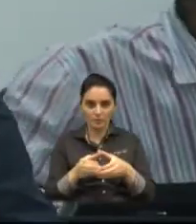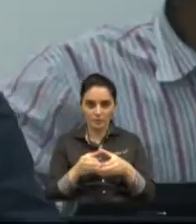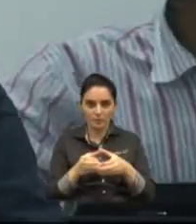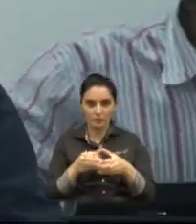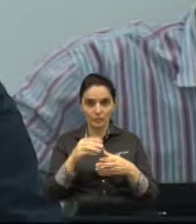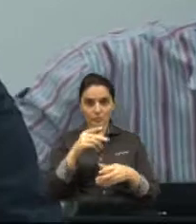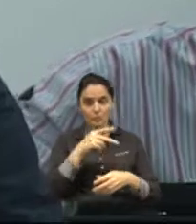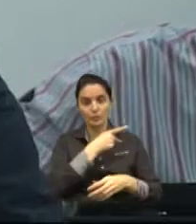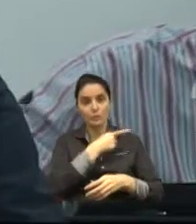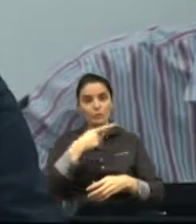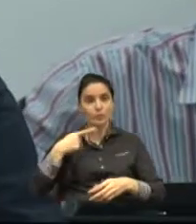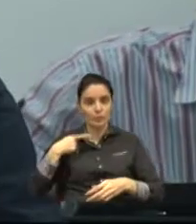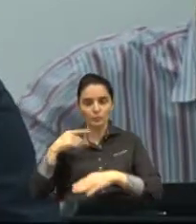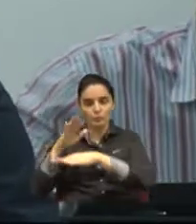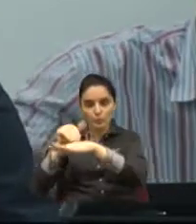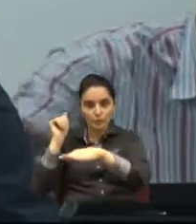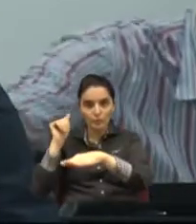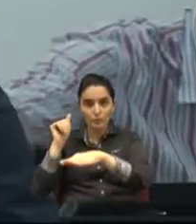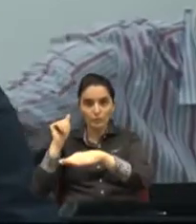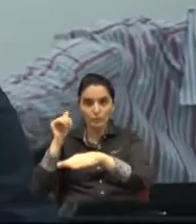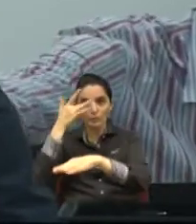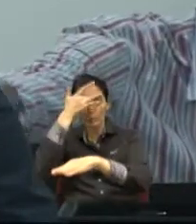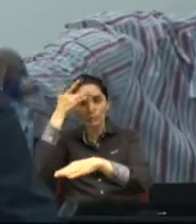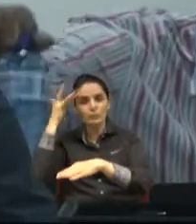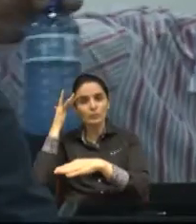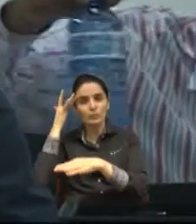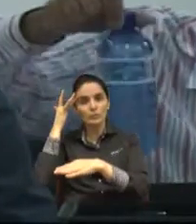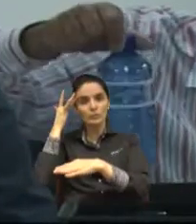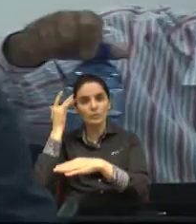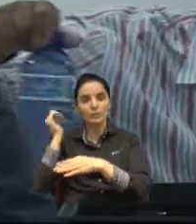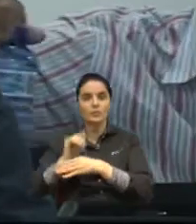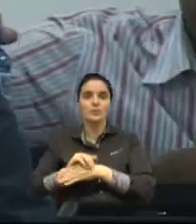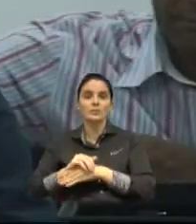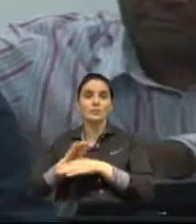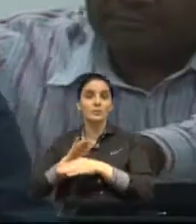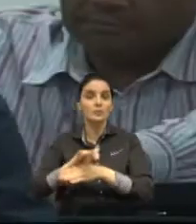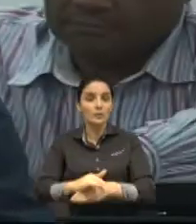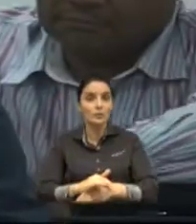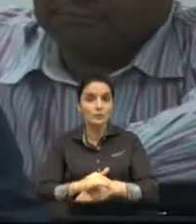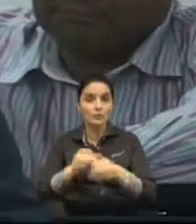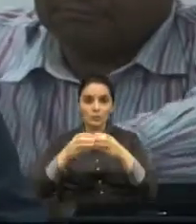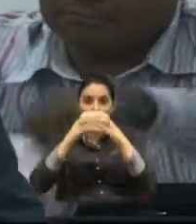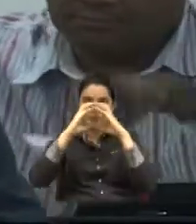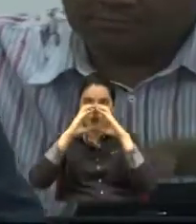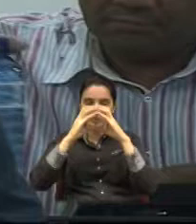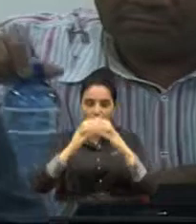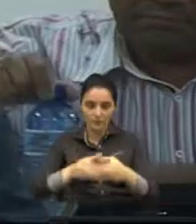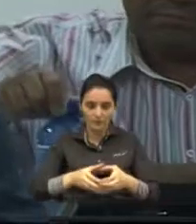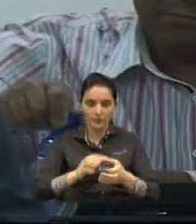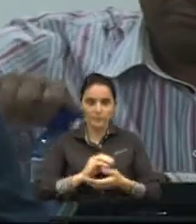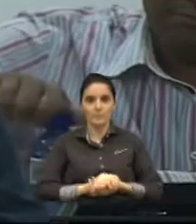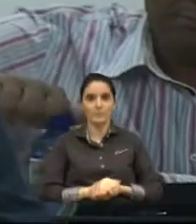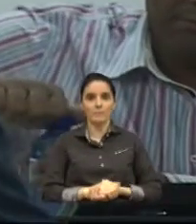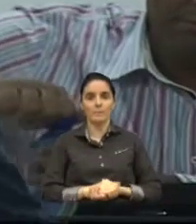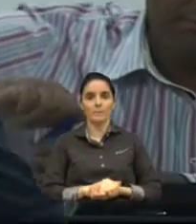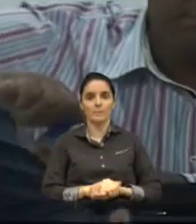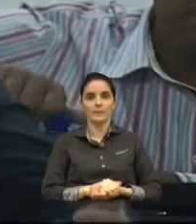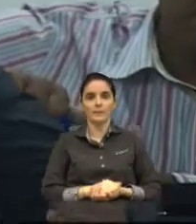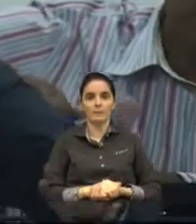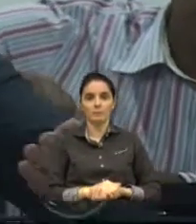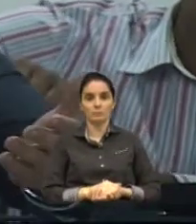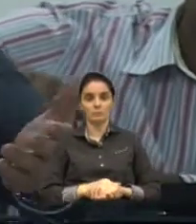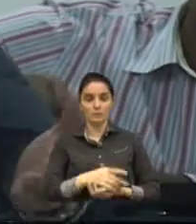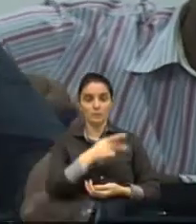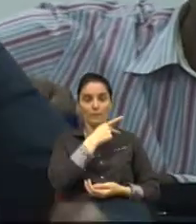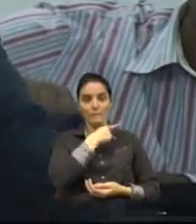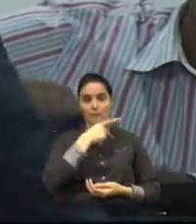igreja e disse: hoje não é vocês que vão servir a Santa Ceia, hoje sou eu que